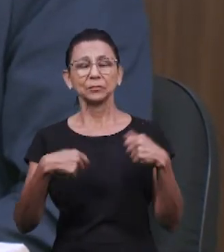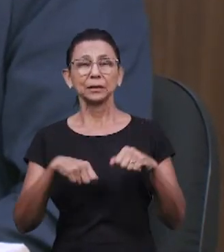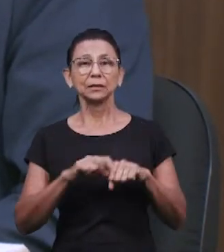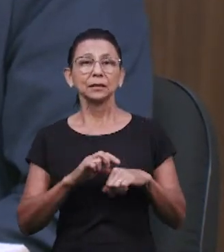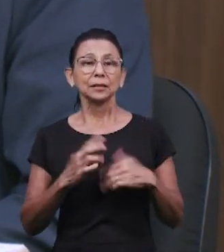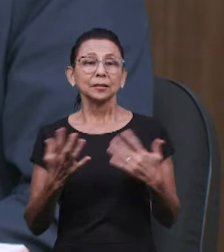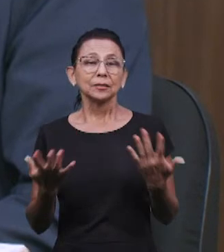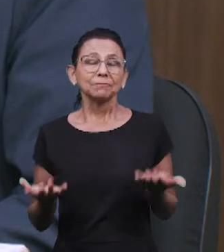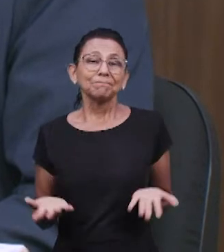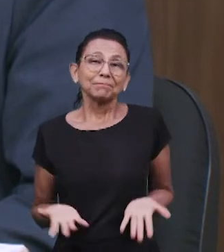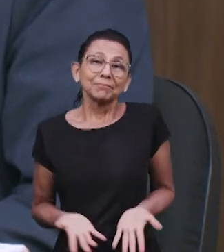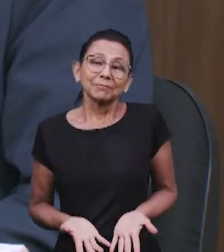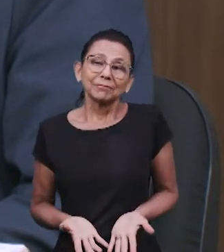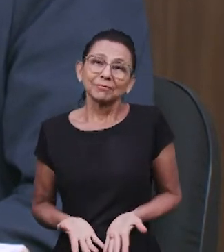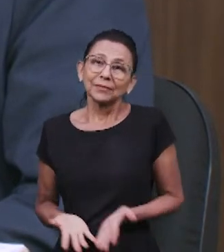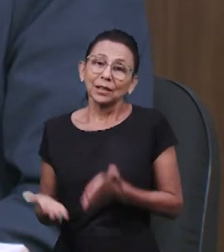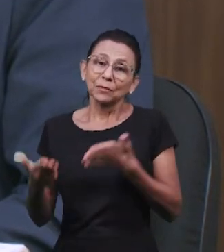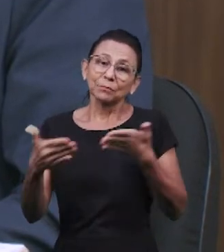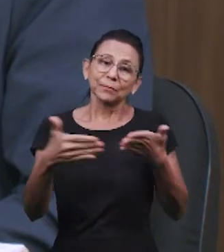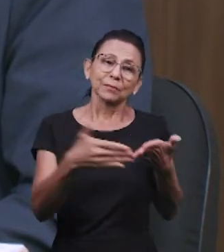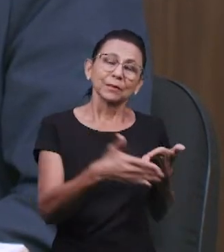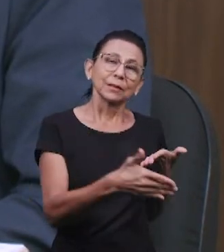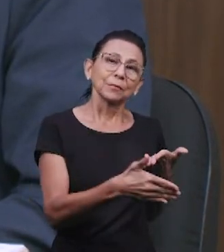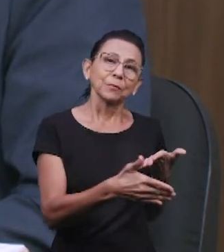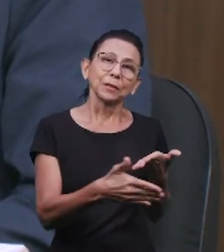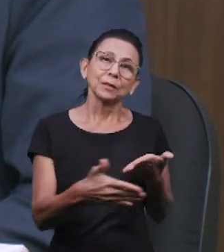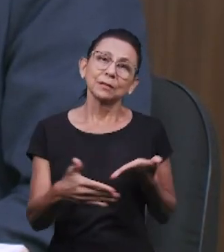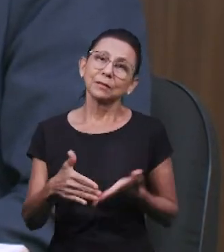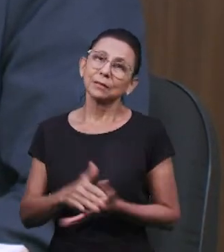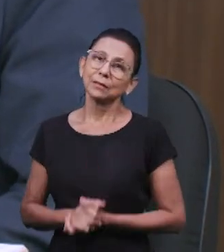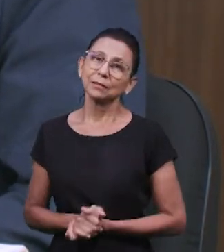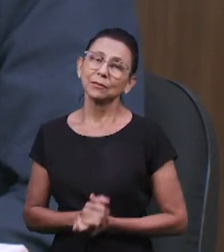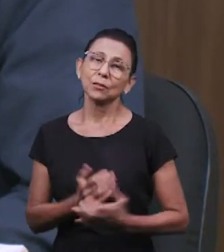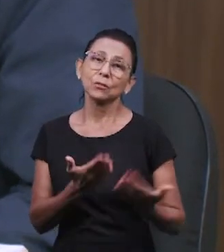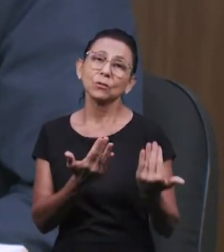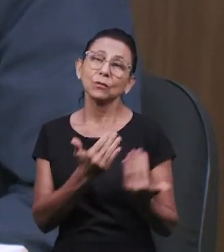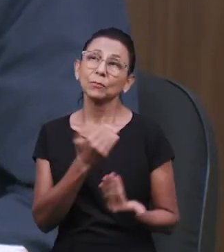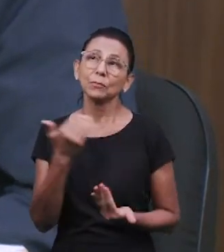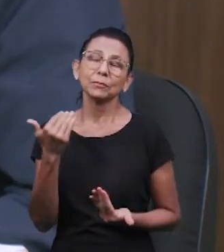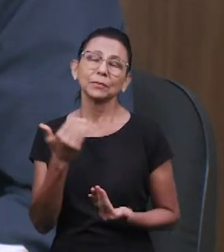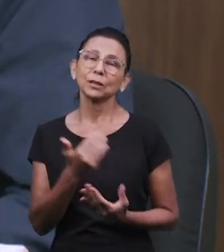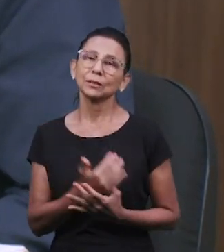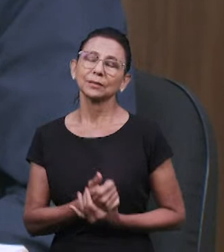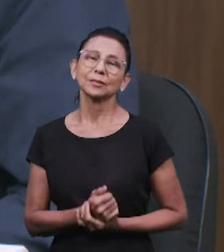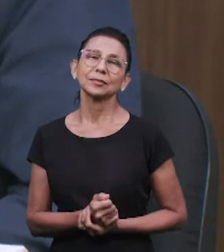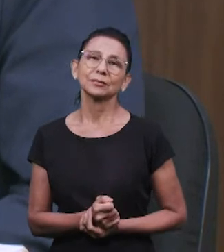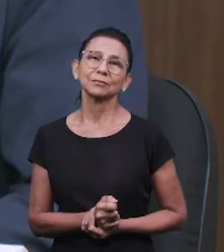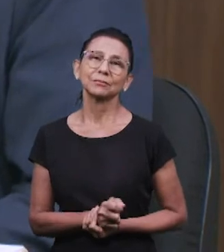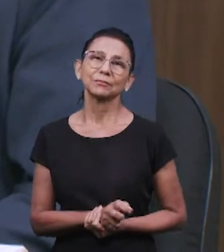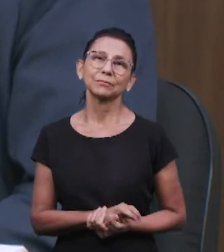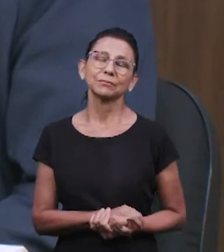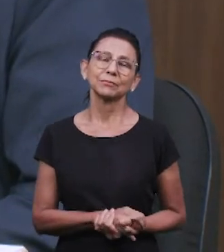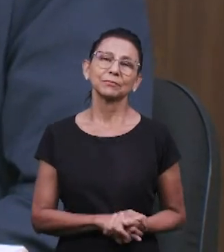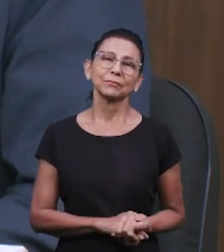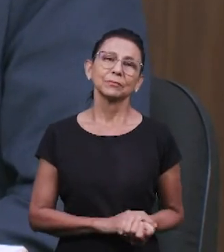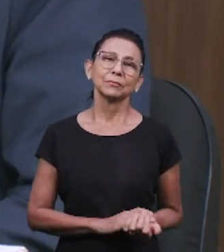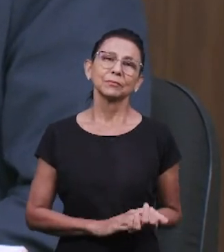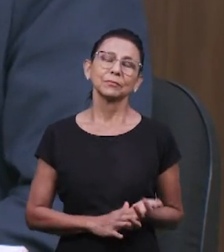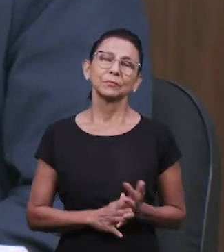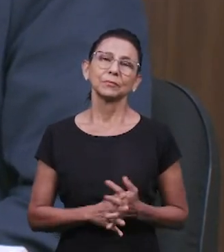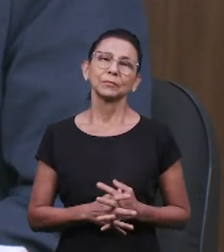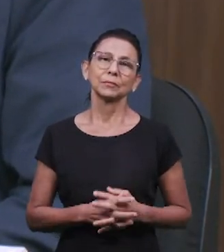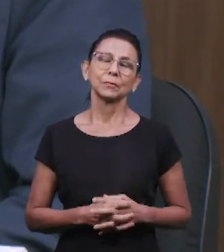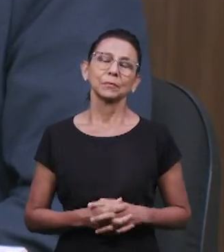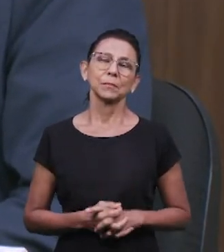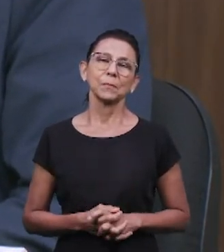indo cedo, né? Perdendo a vida cedo e muitas vezes até mesmo a vida não sendo prolongada na terra,